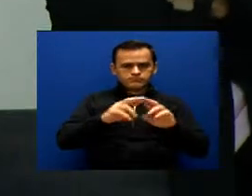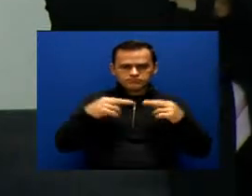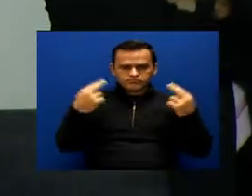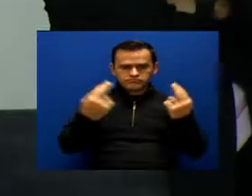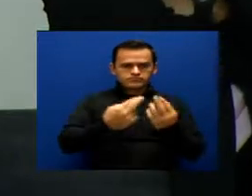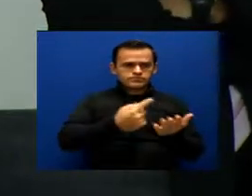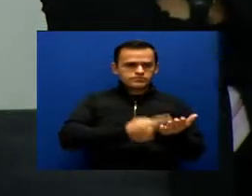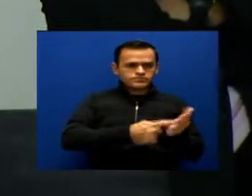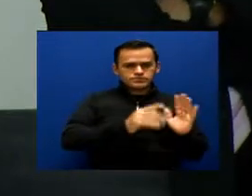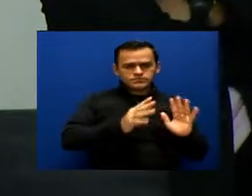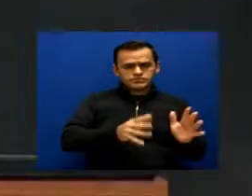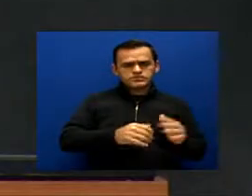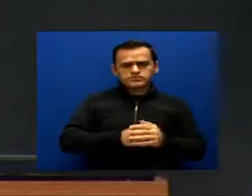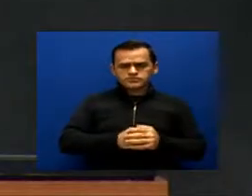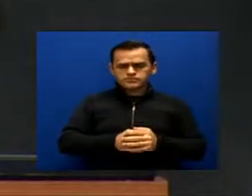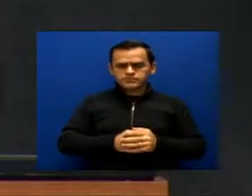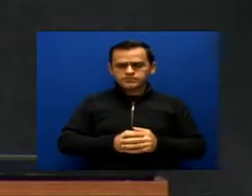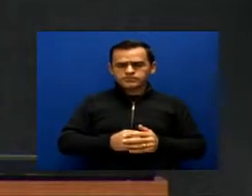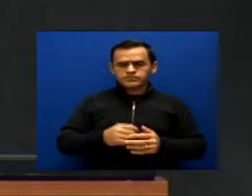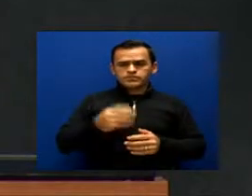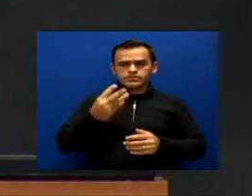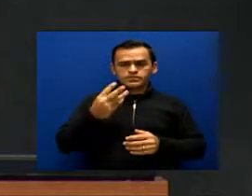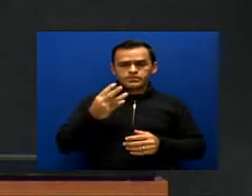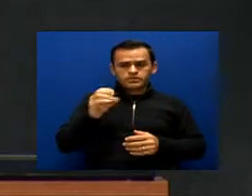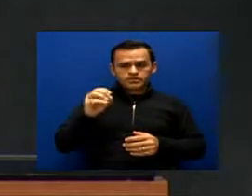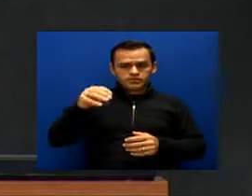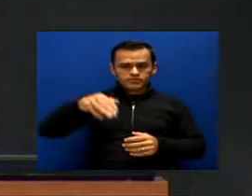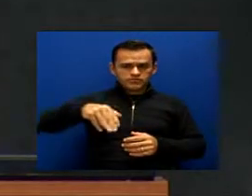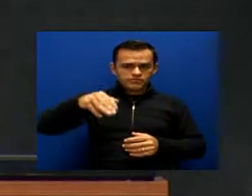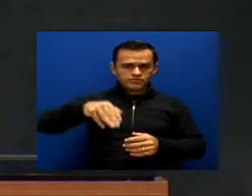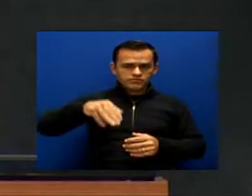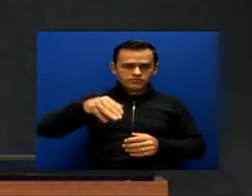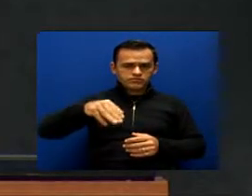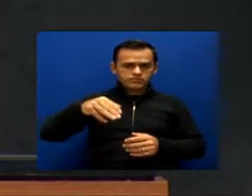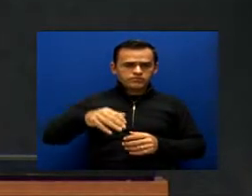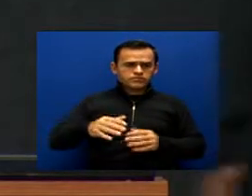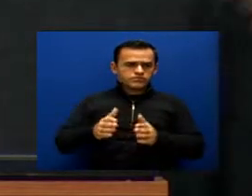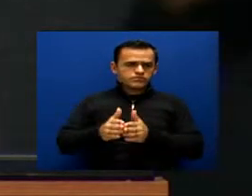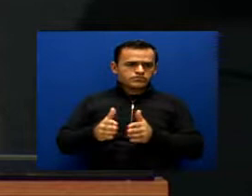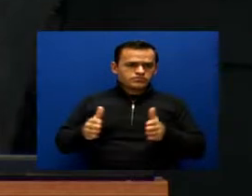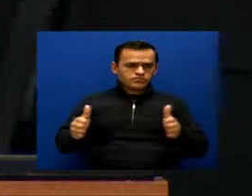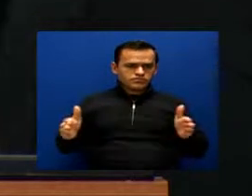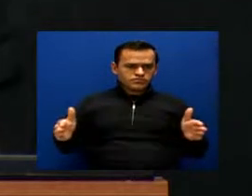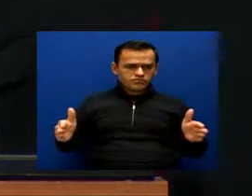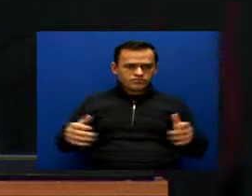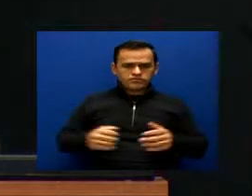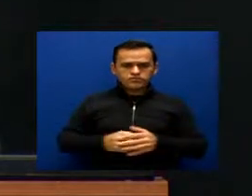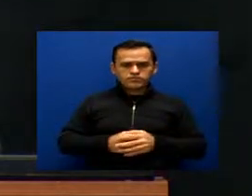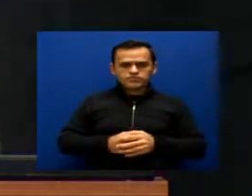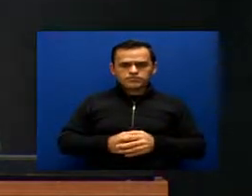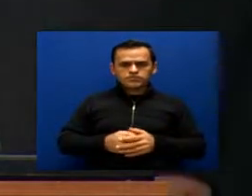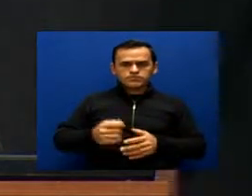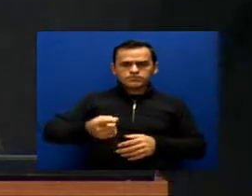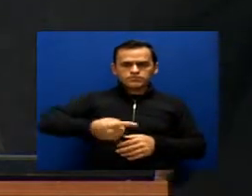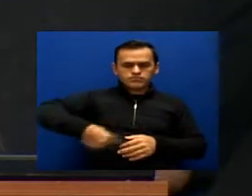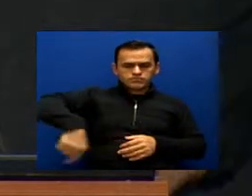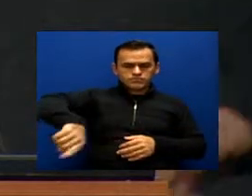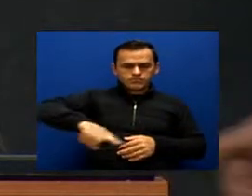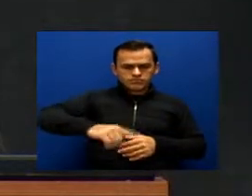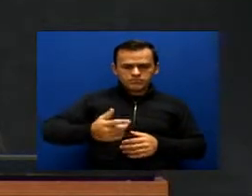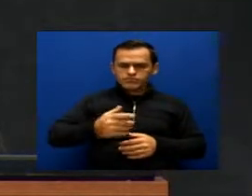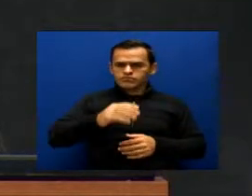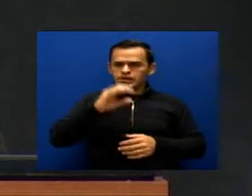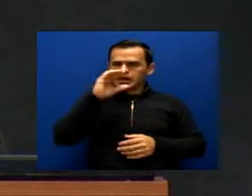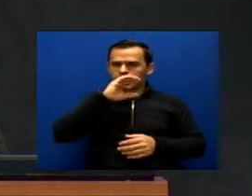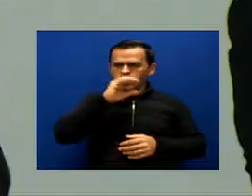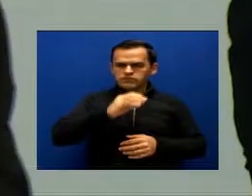também, tem problema. Todos é. Nós, mas nós vamos temos ao pessoal lá. Vamos colocar em 30 minutos e vamos fazer um acordo que nós adiantaremos bem